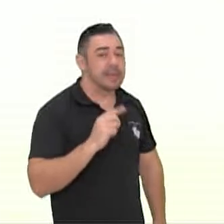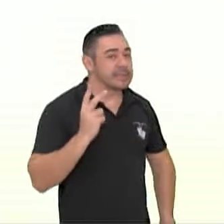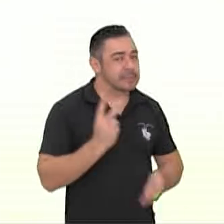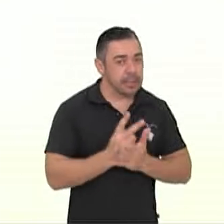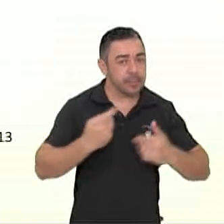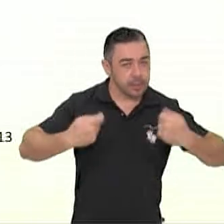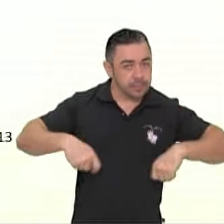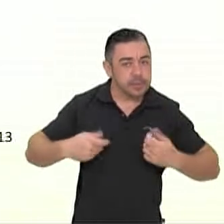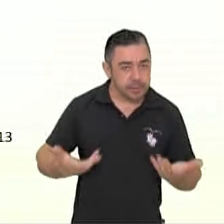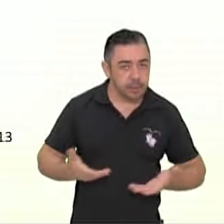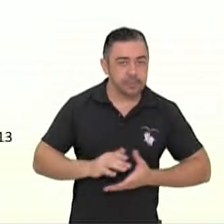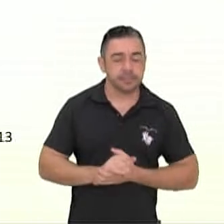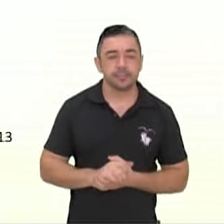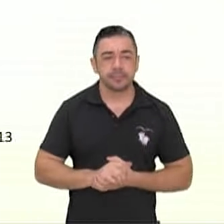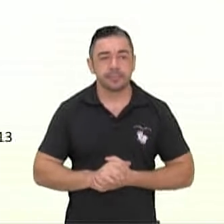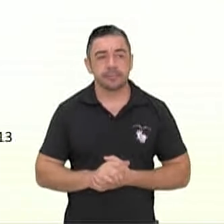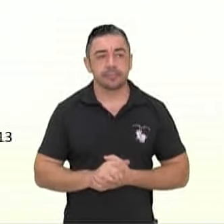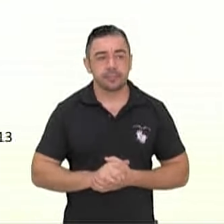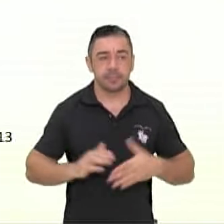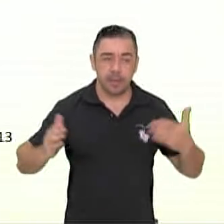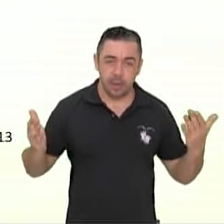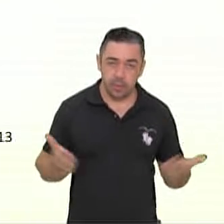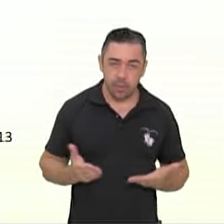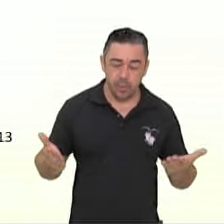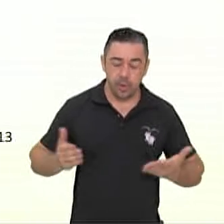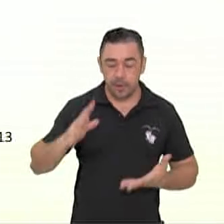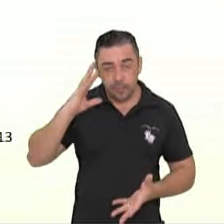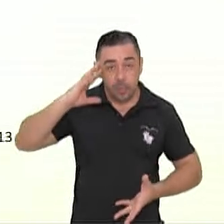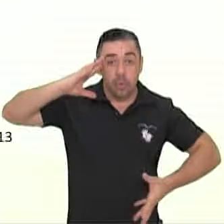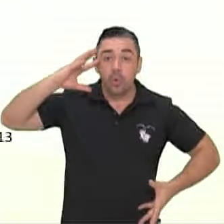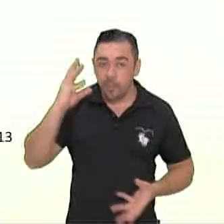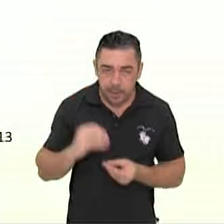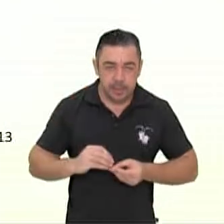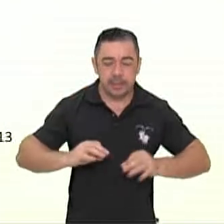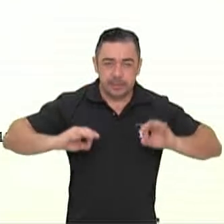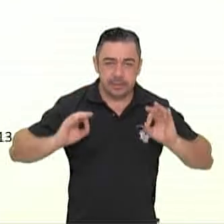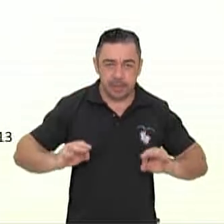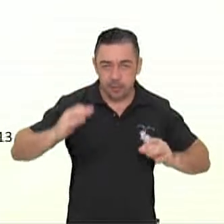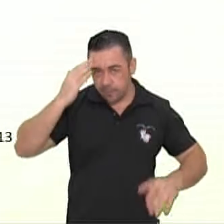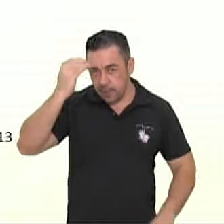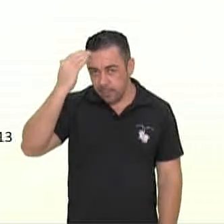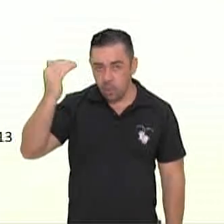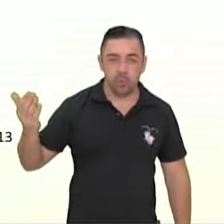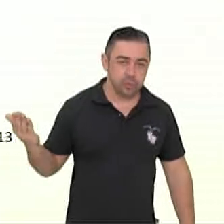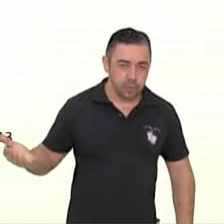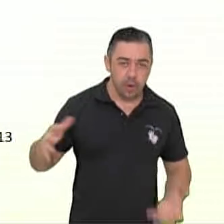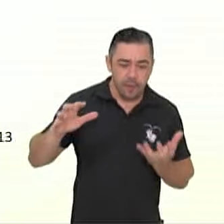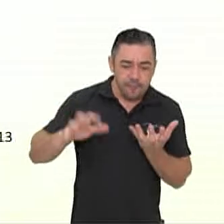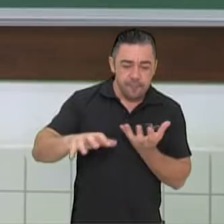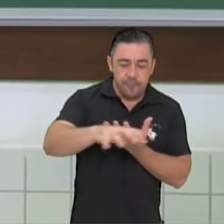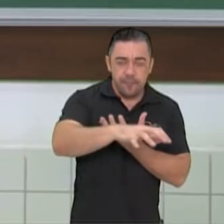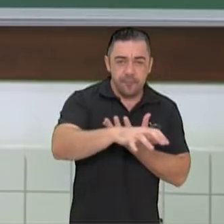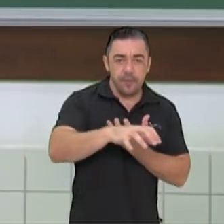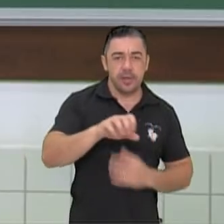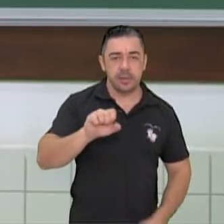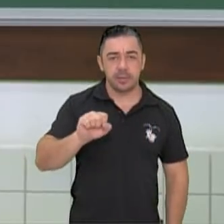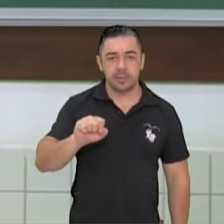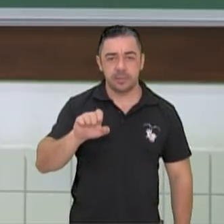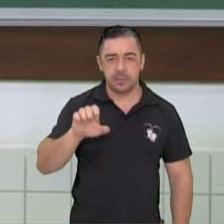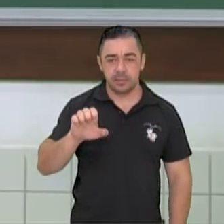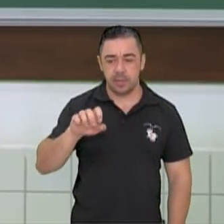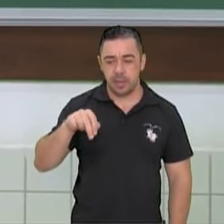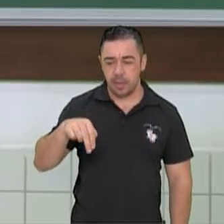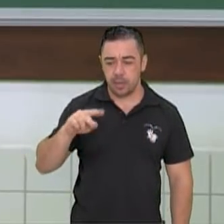ocorresse a necessidade. Bom, agora vamos então entender o famoso feudo, né? Professor, mas por que você está chamando